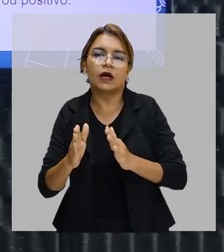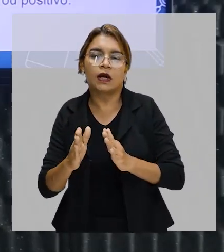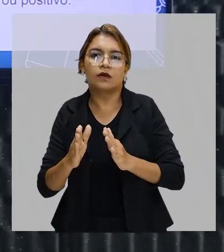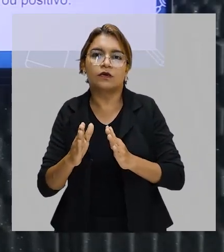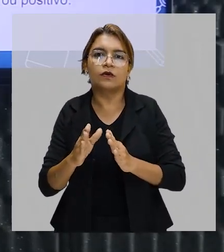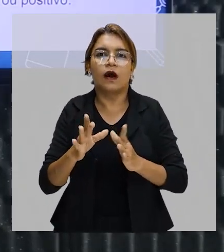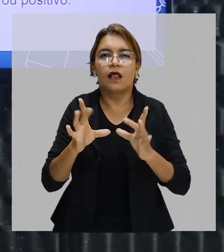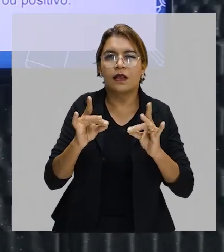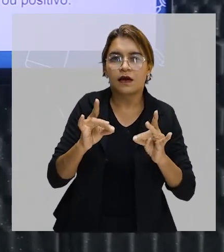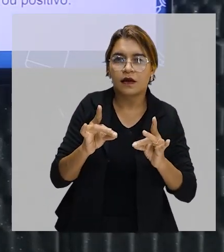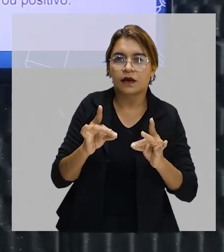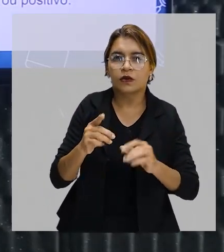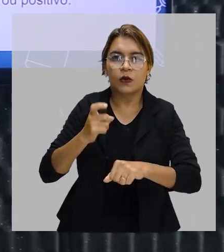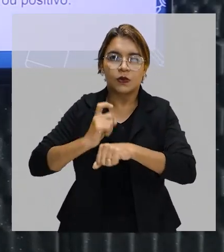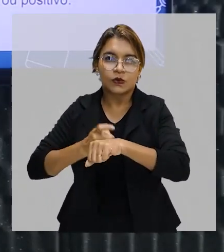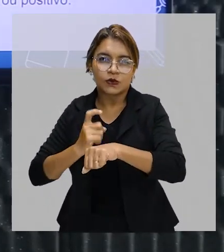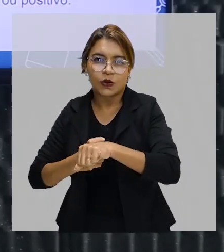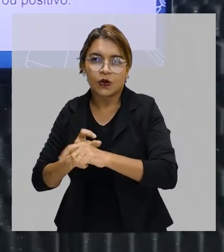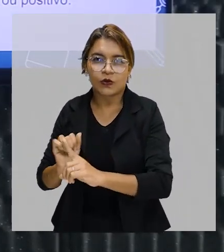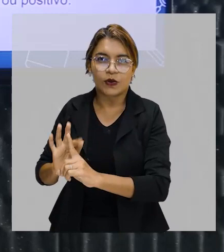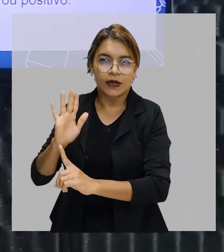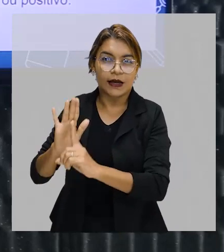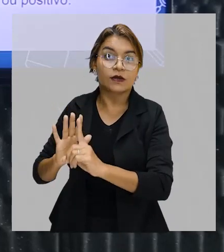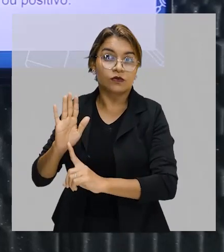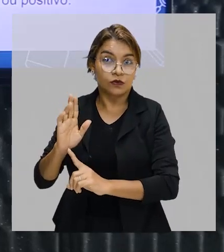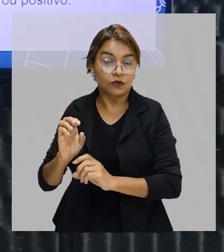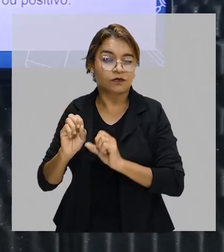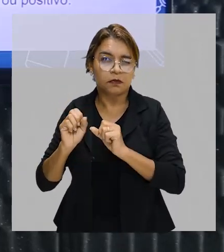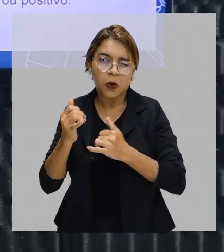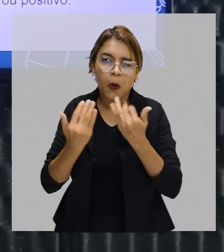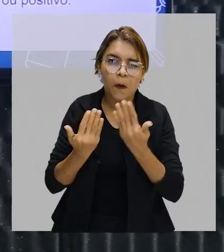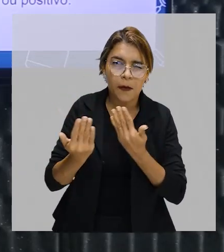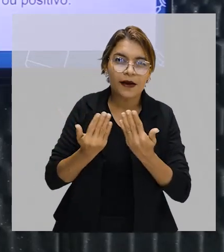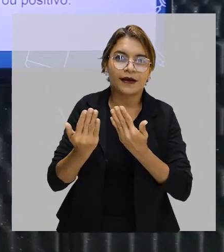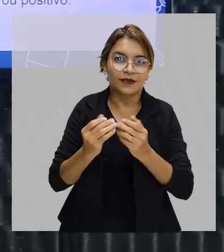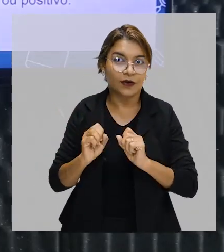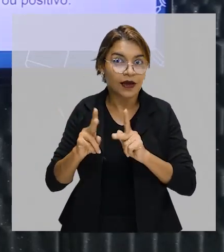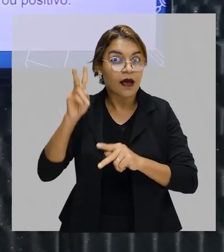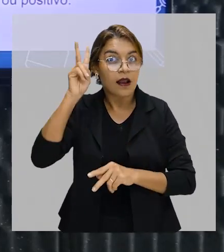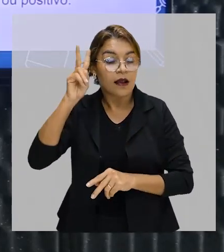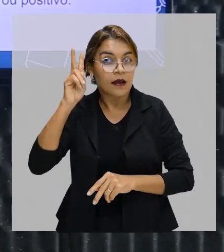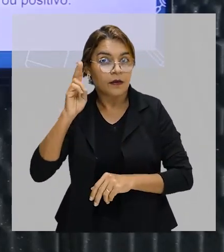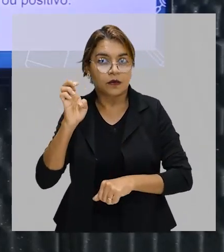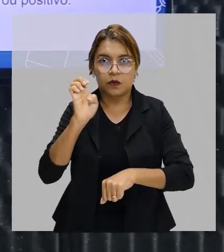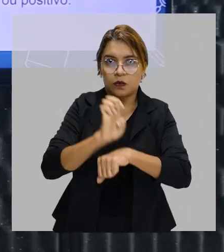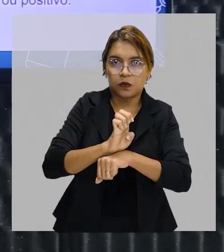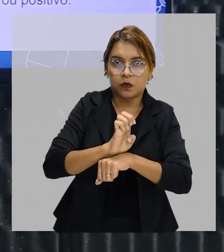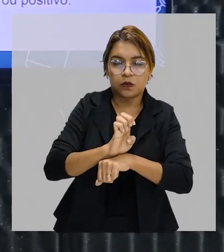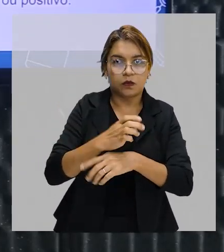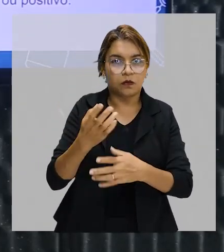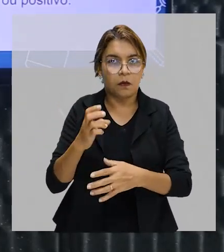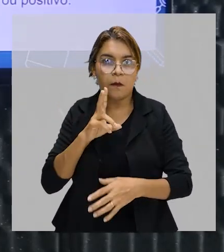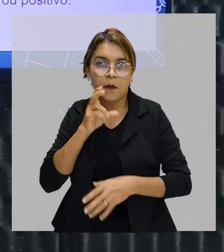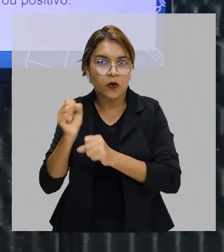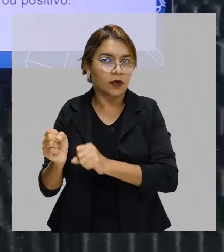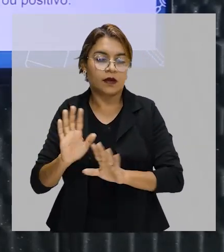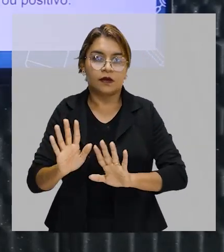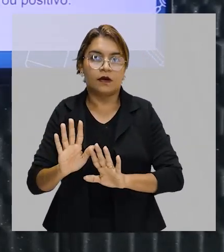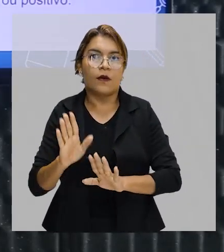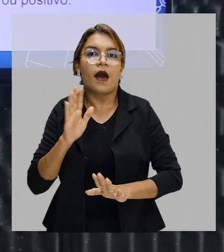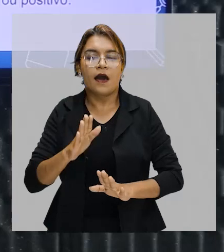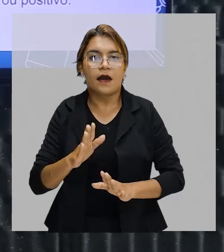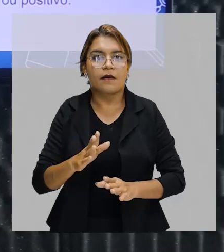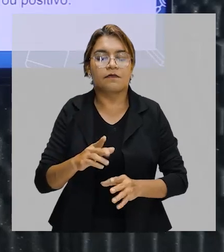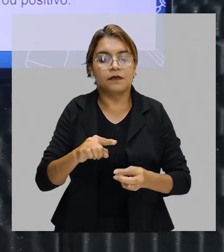sólido e gasoso. É estado no sentido de fase, ok? Lembra disso, não é estrutura de poder, mas sim estado